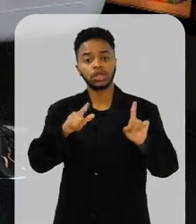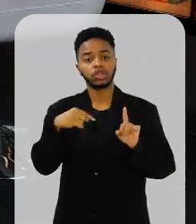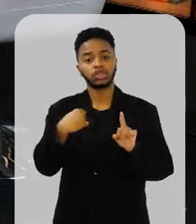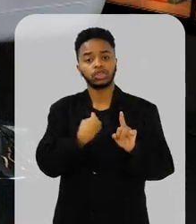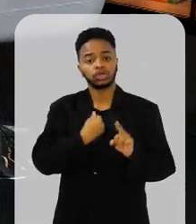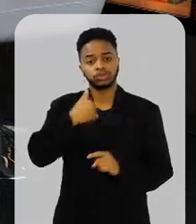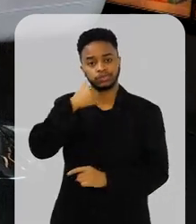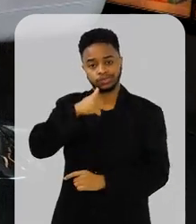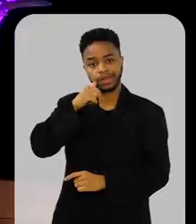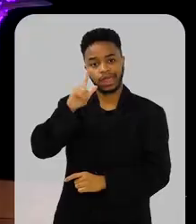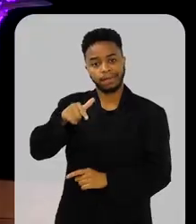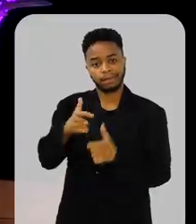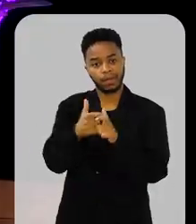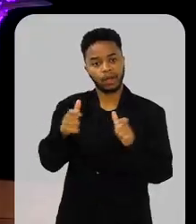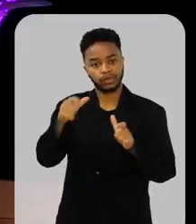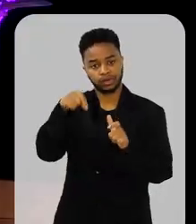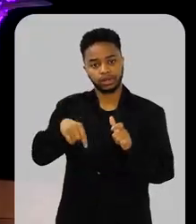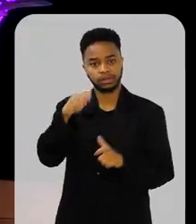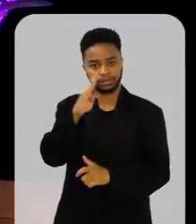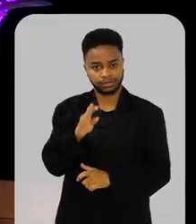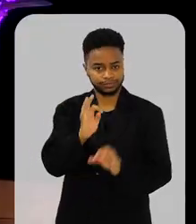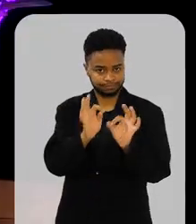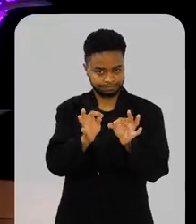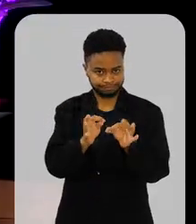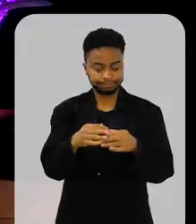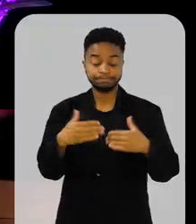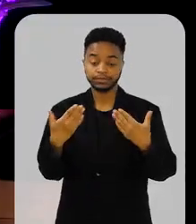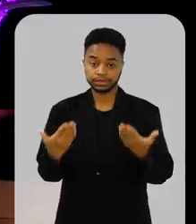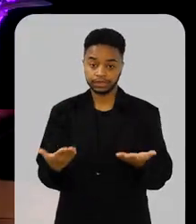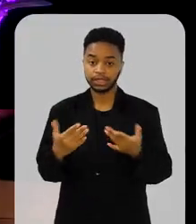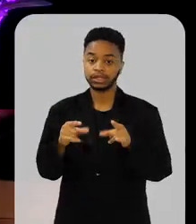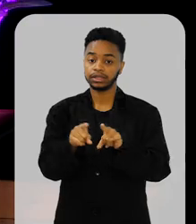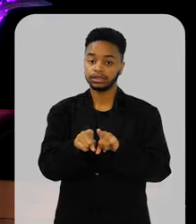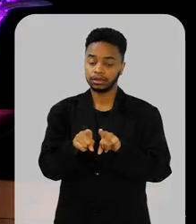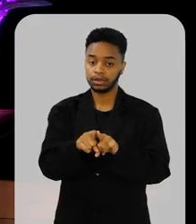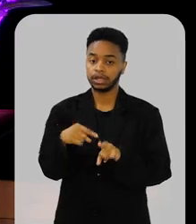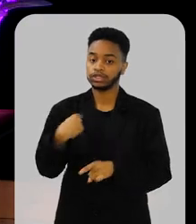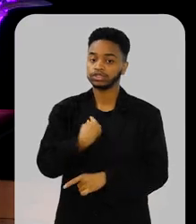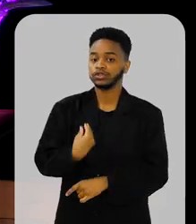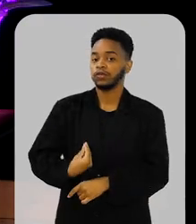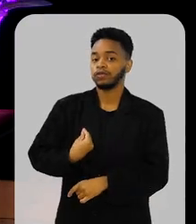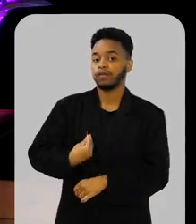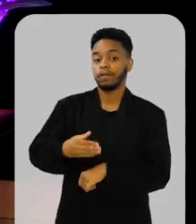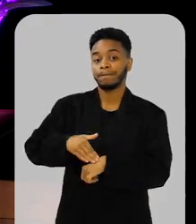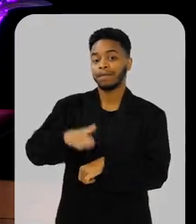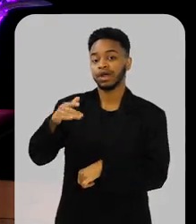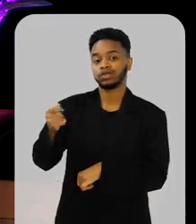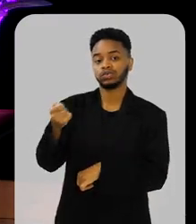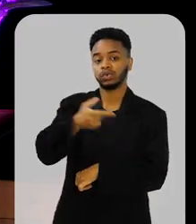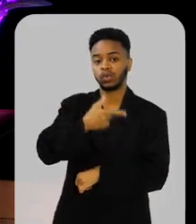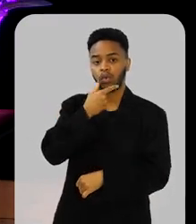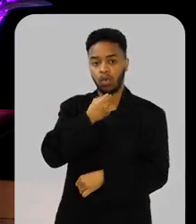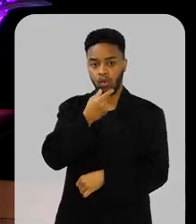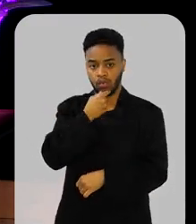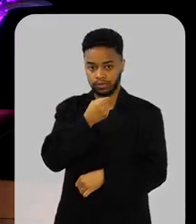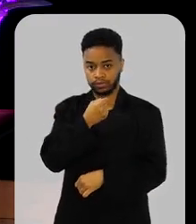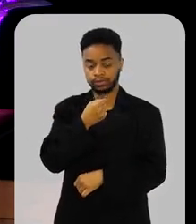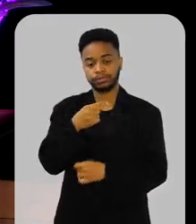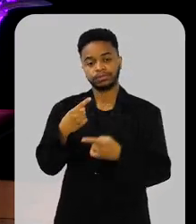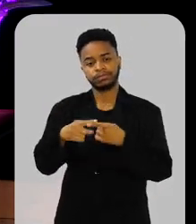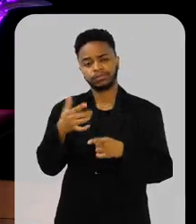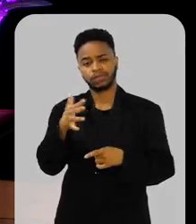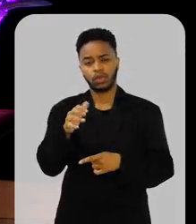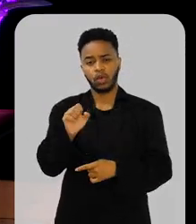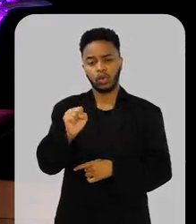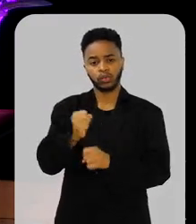maioria no país, uhum, né? Começamos por aí, né? Também vivemos mais do que os homens, em